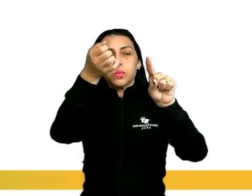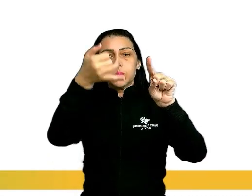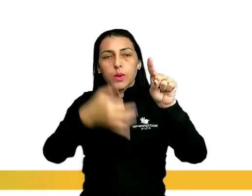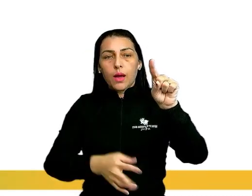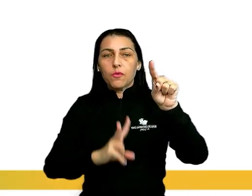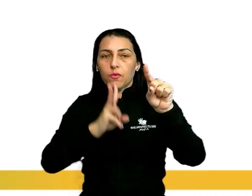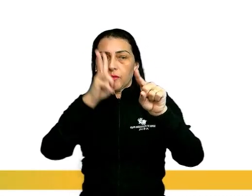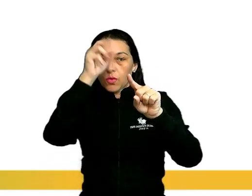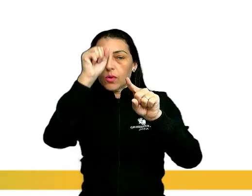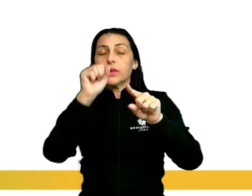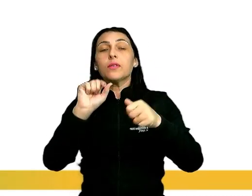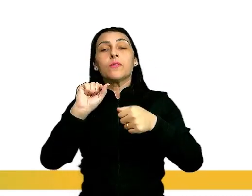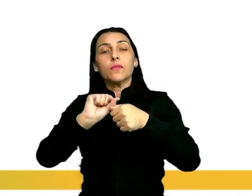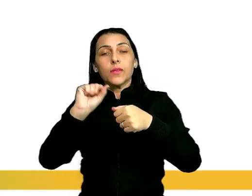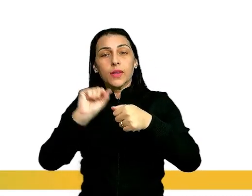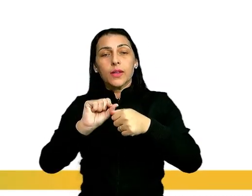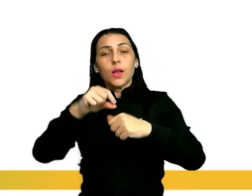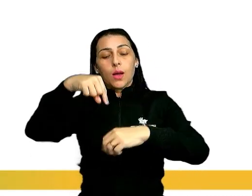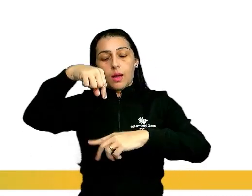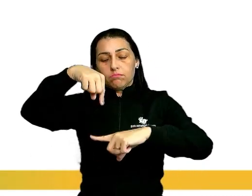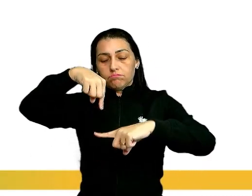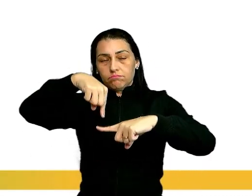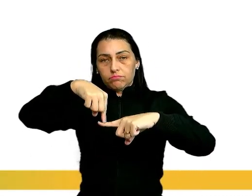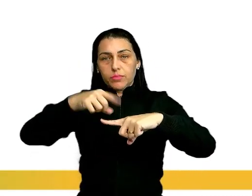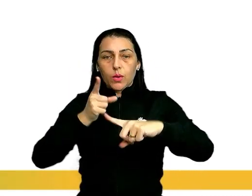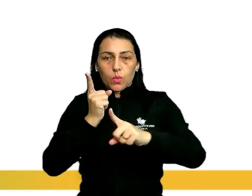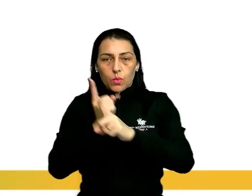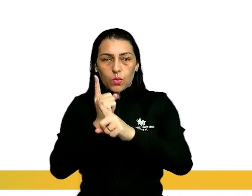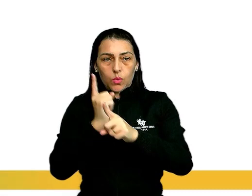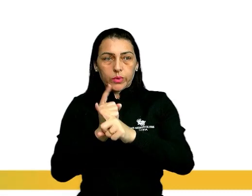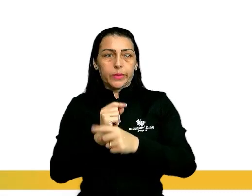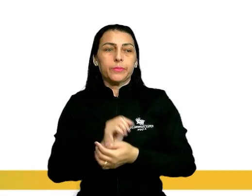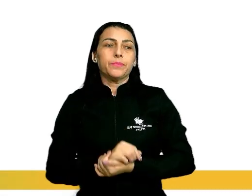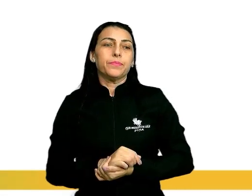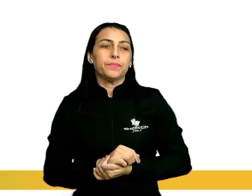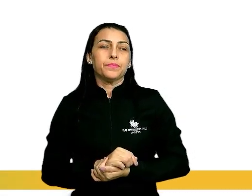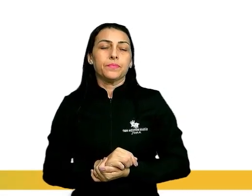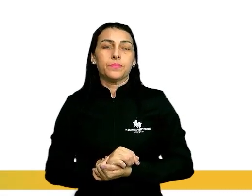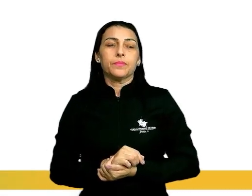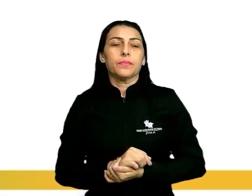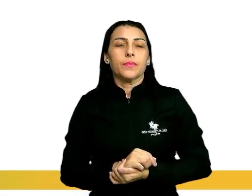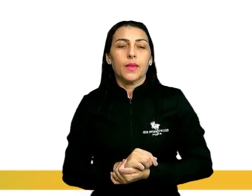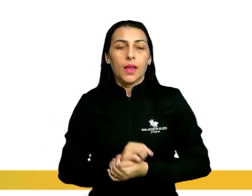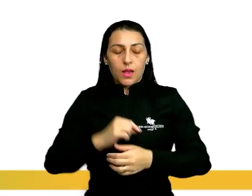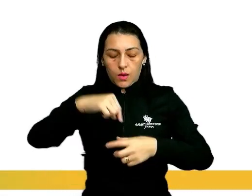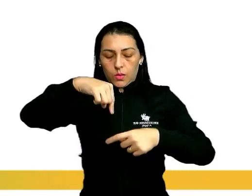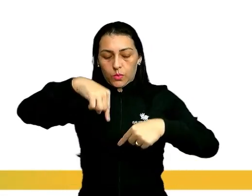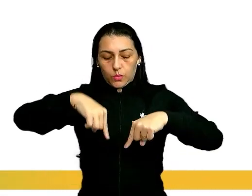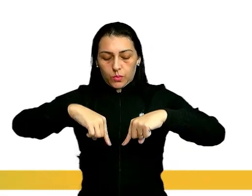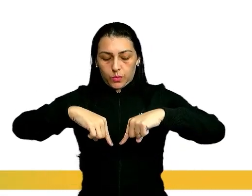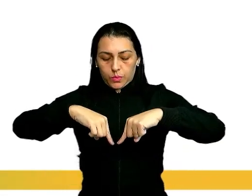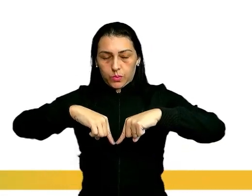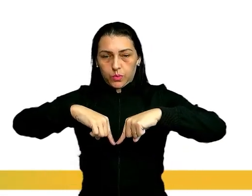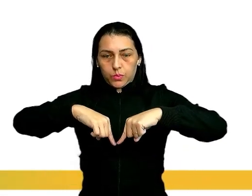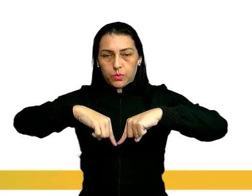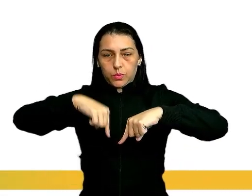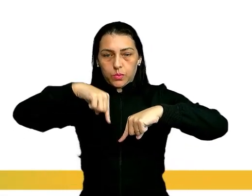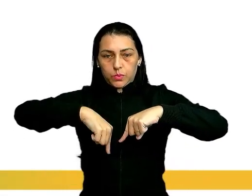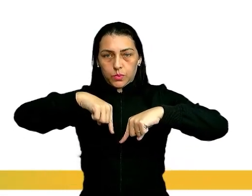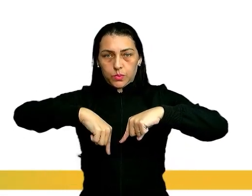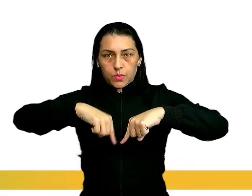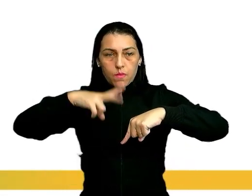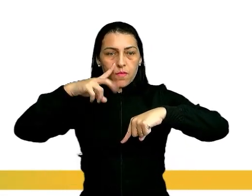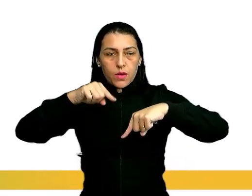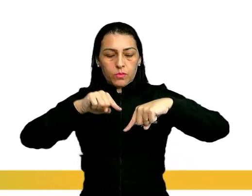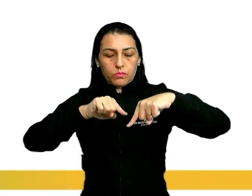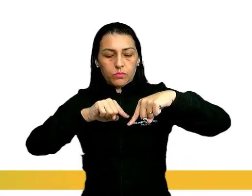tração aplicado no ponto onde o atleta se localiza na seguinte forma atleta tá ali no meio da corda Estamos vendo ali o